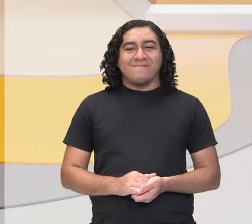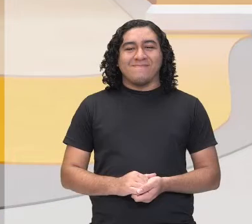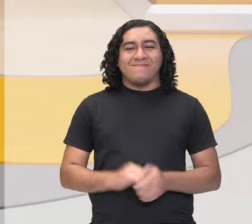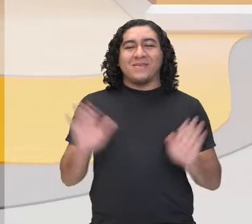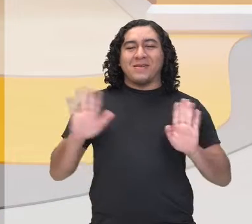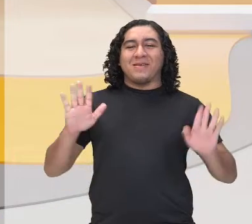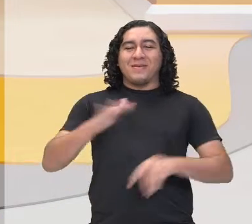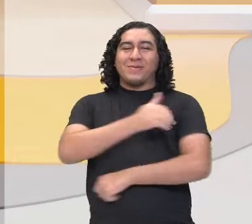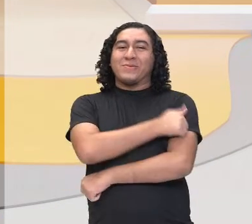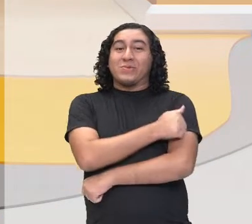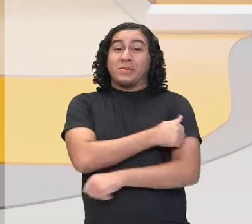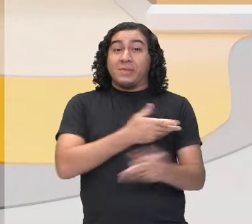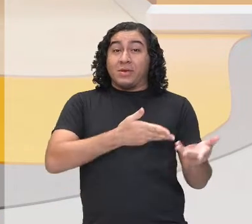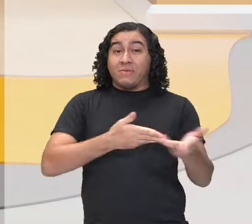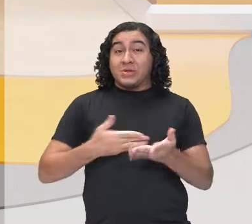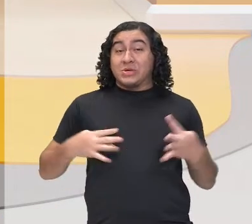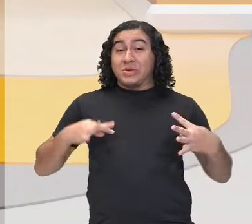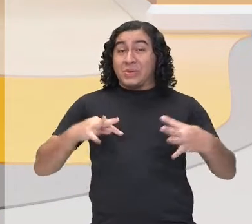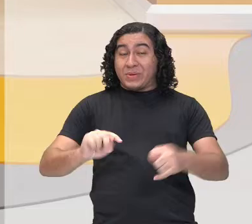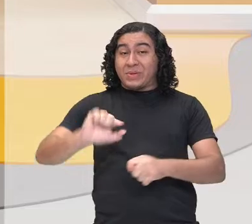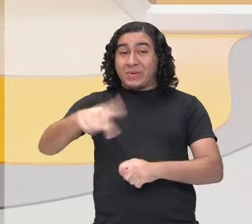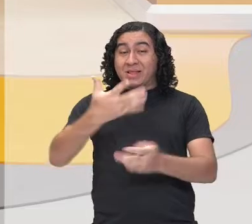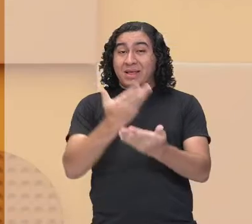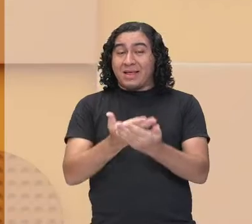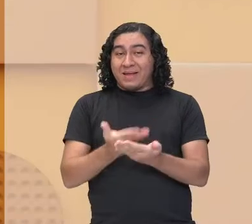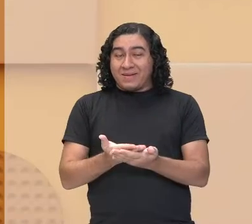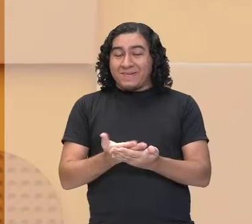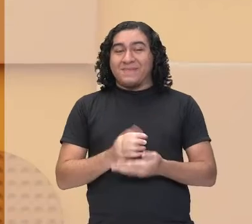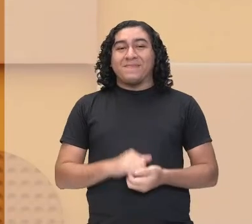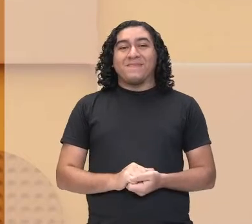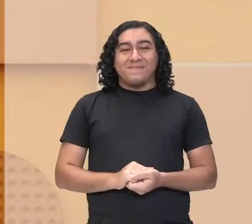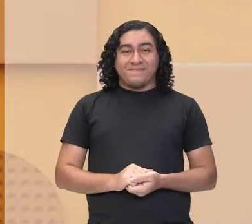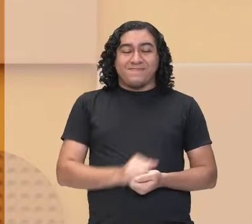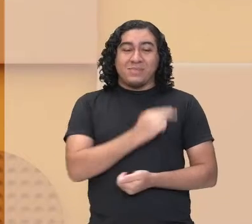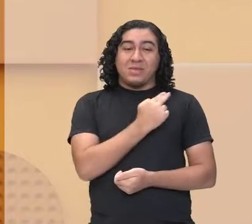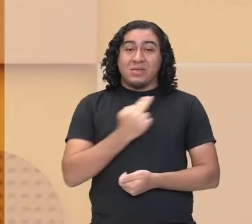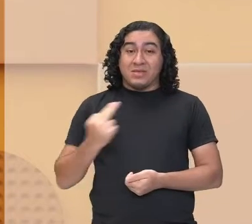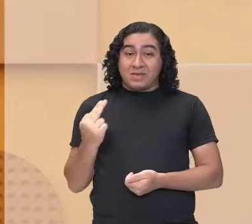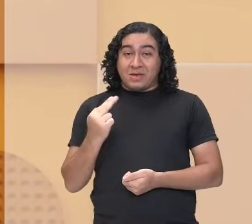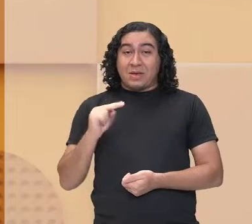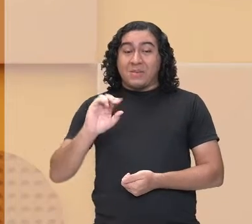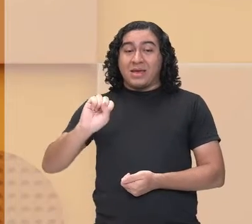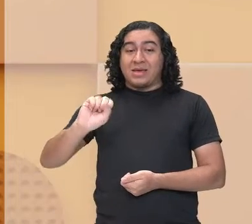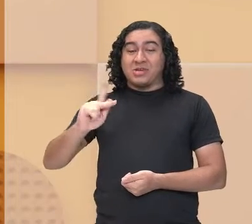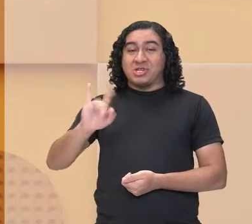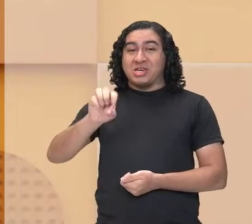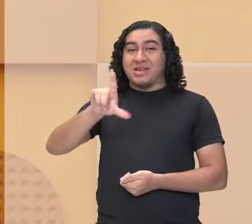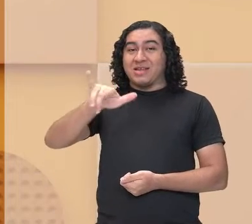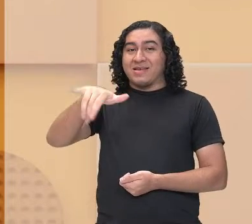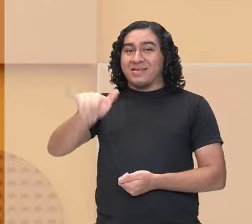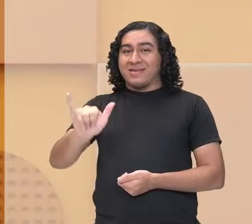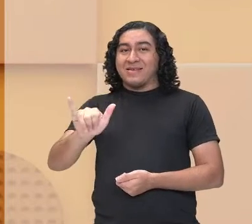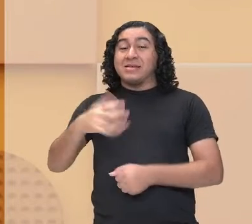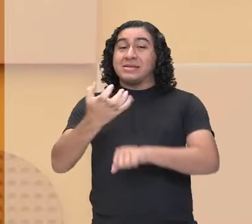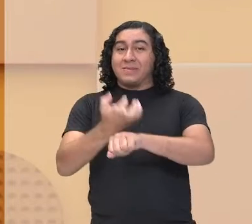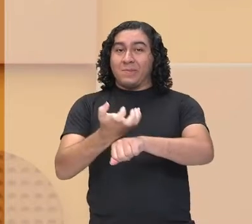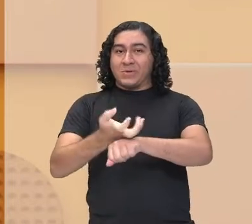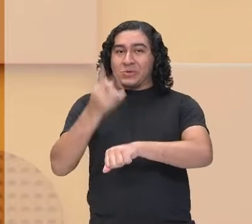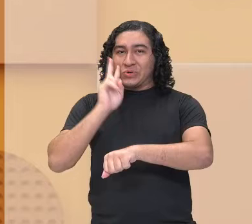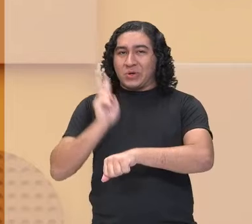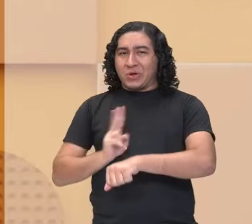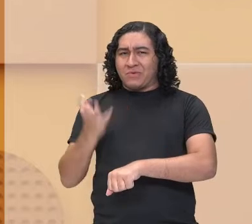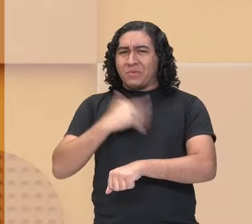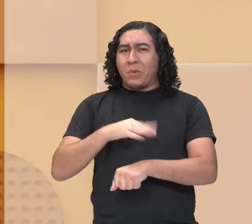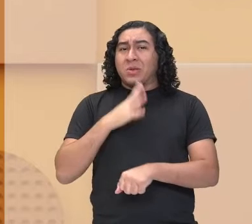queridos estudantes, sejam muito bem-vindos a mais uma aula. Eu sou a professora Shirley Botelho, do componente de História. Vem